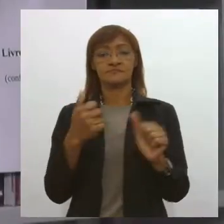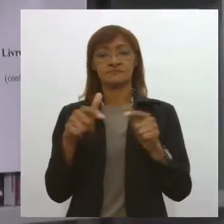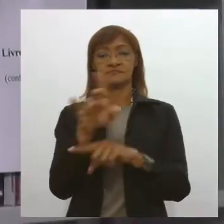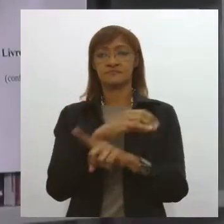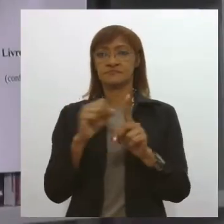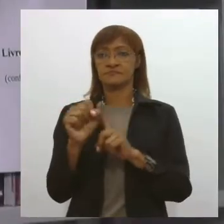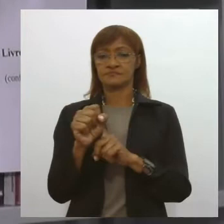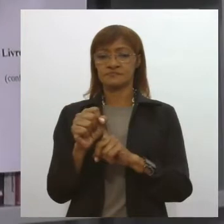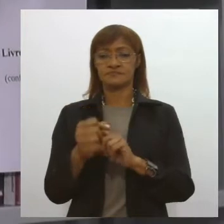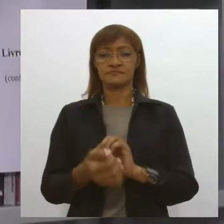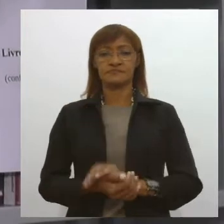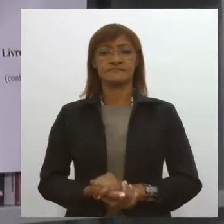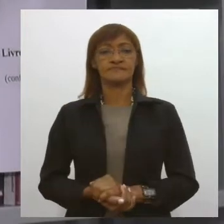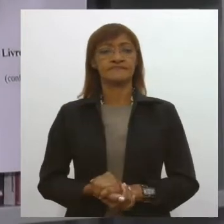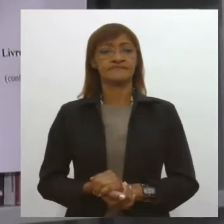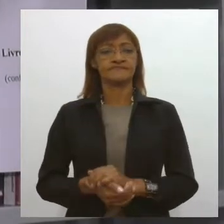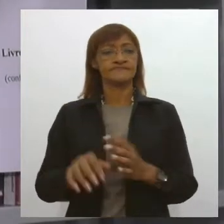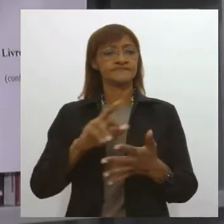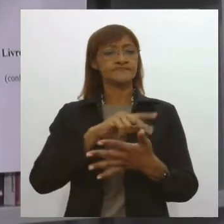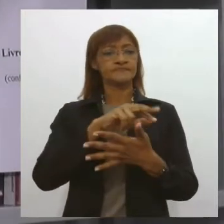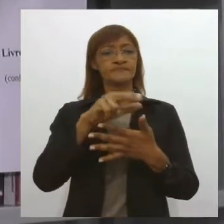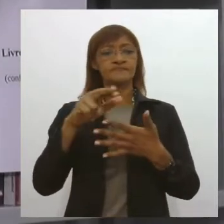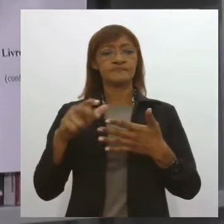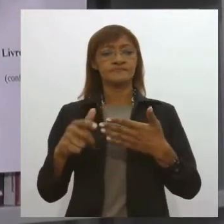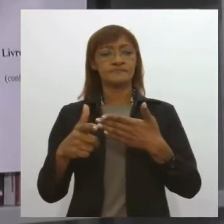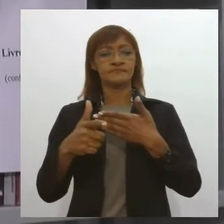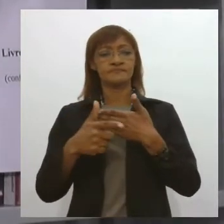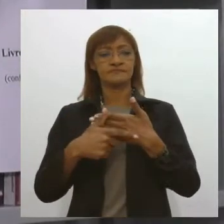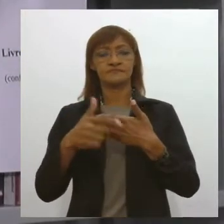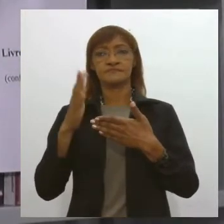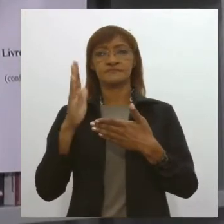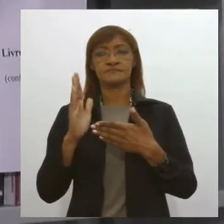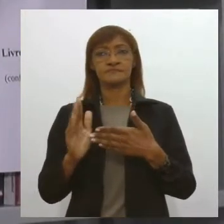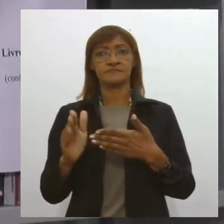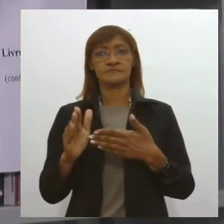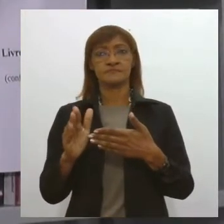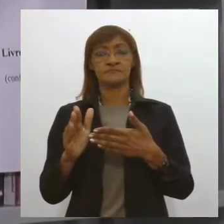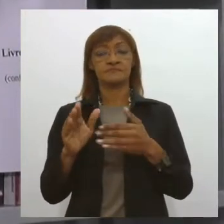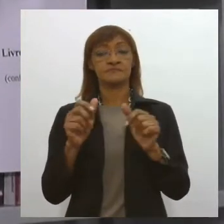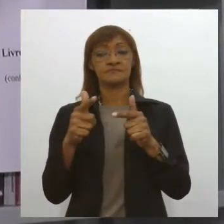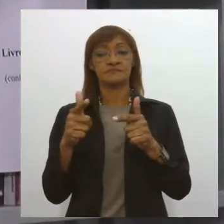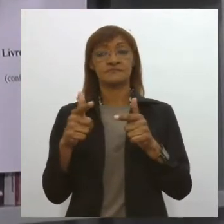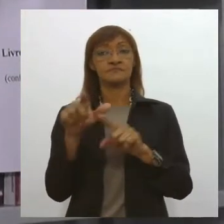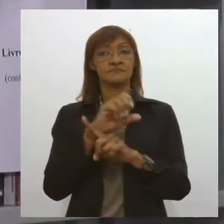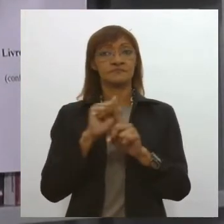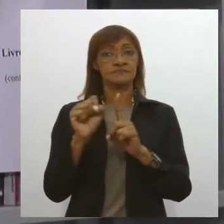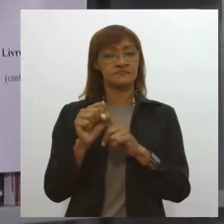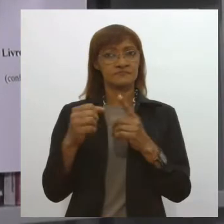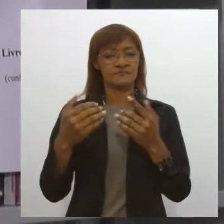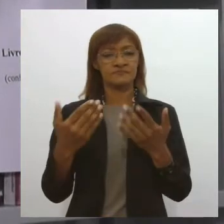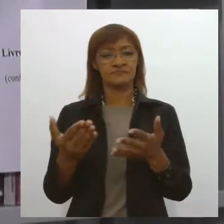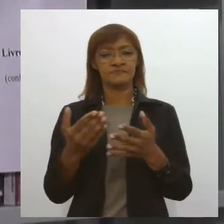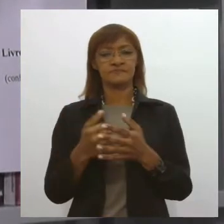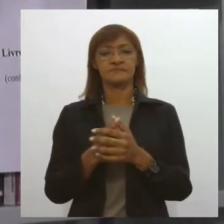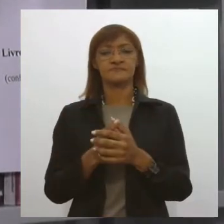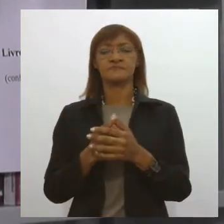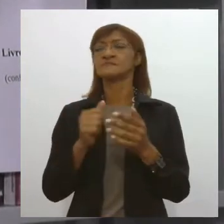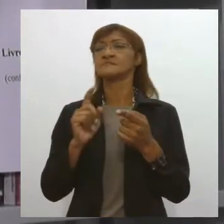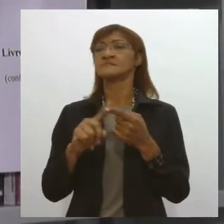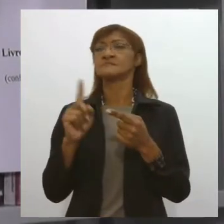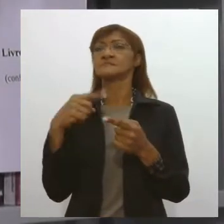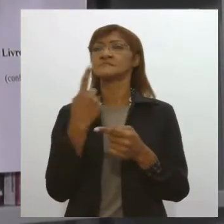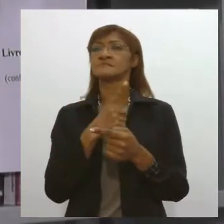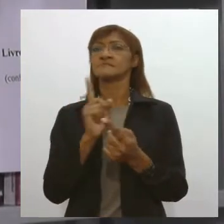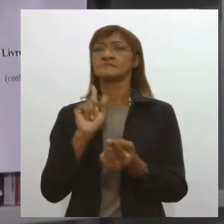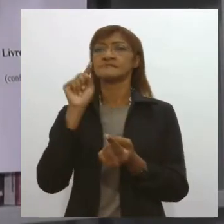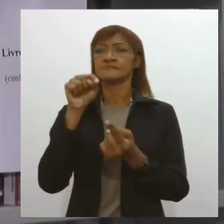biblioteca, dentre várias funções, inclui a função social, né? Dentre a função social, a gente tem esse